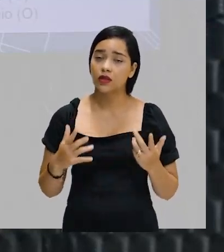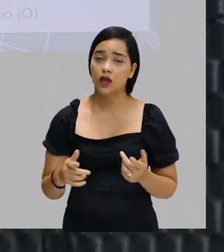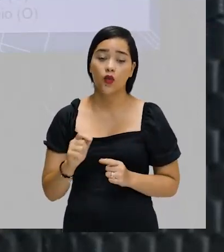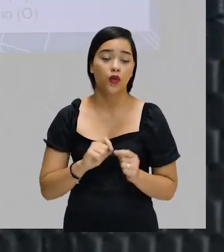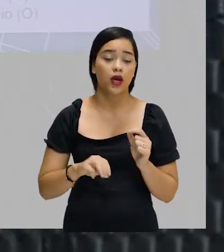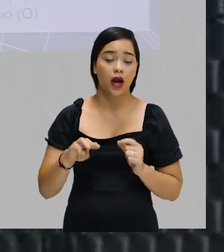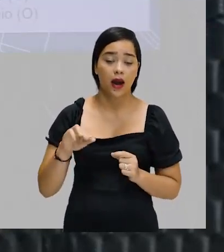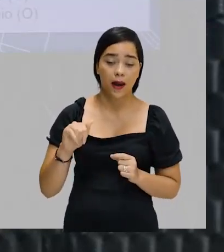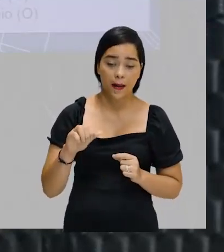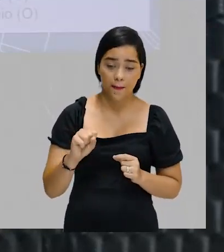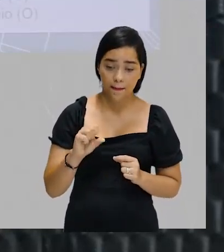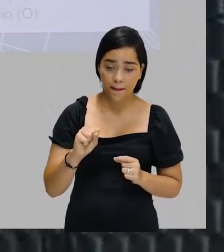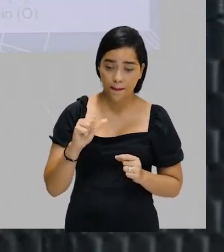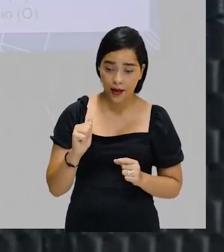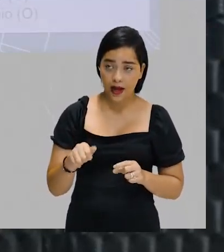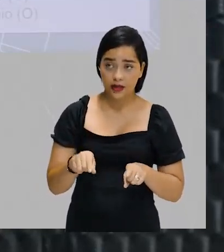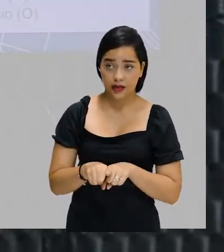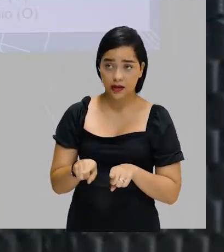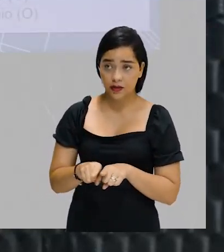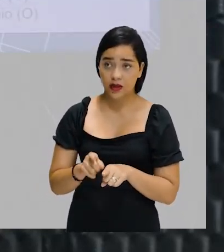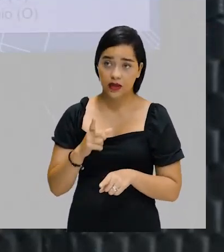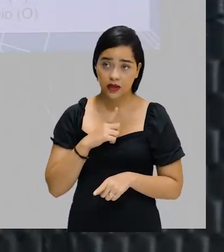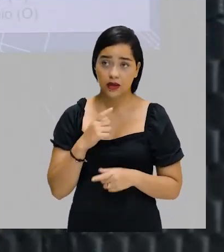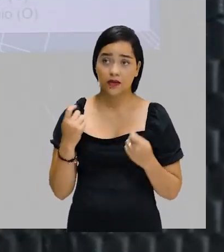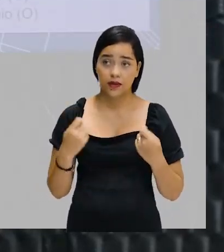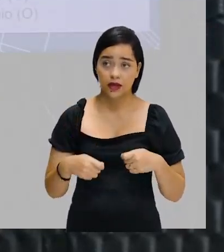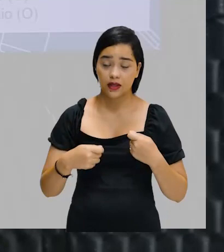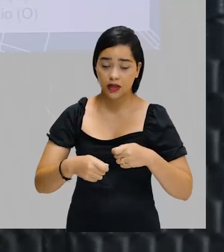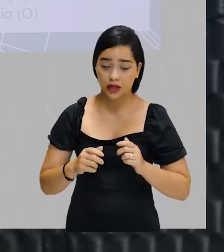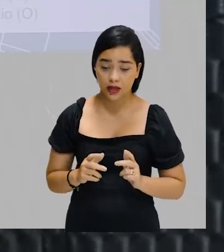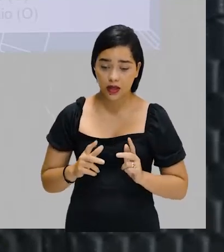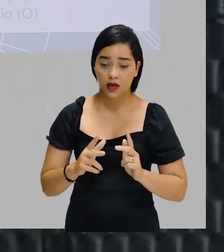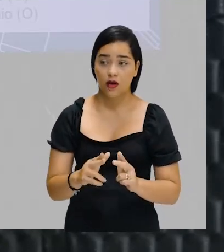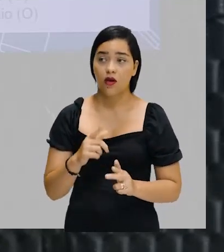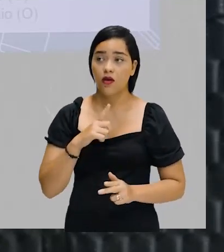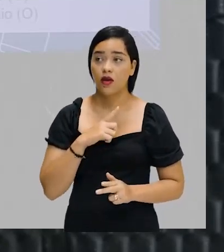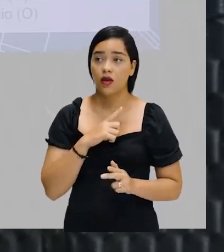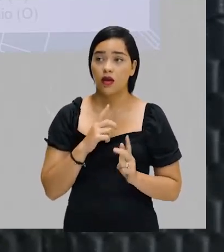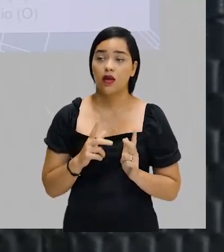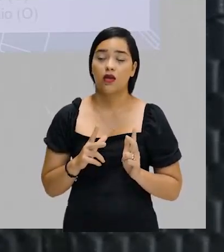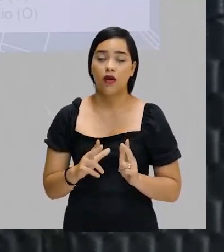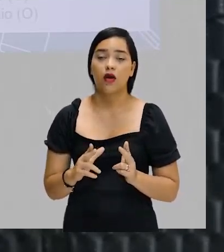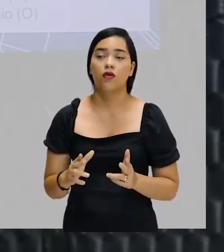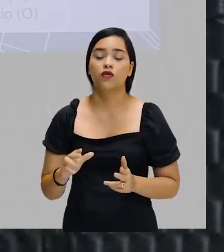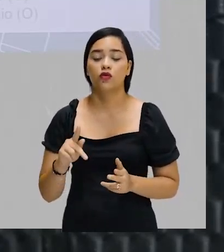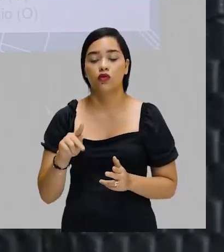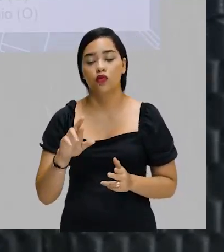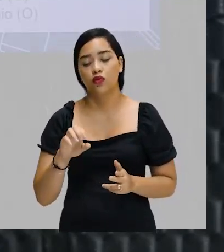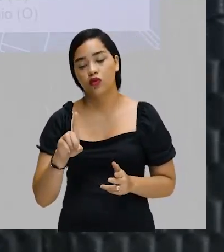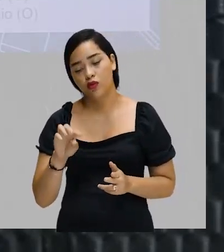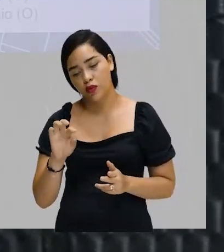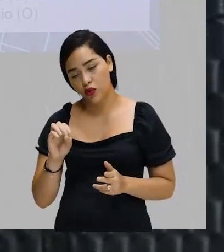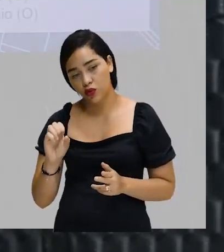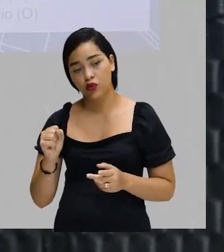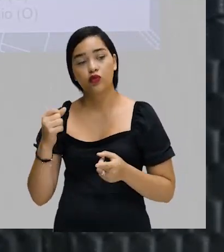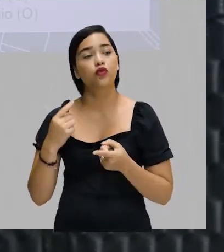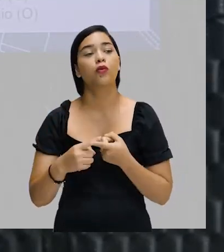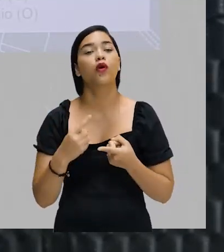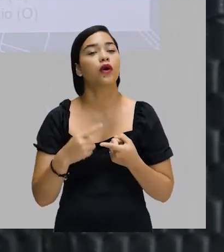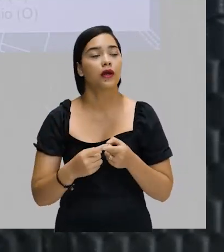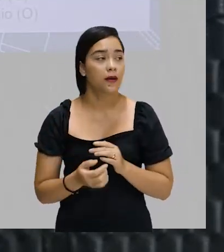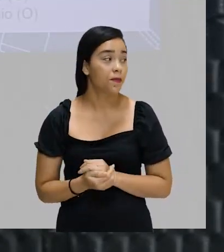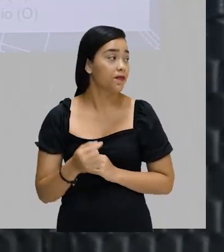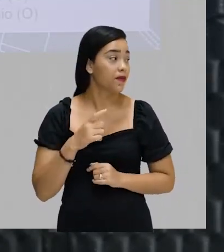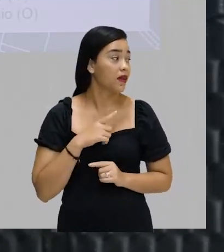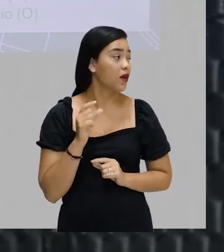a massa dos reagentes deve ser igual à massa dos produtos. Por quê? Porque